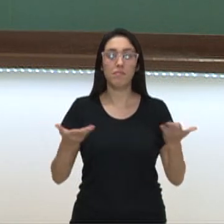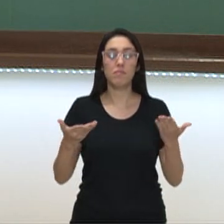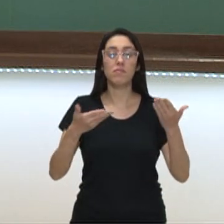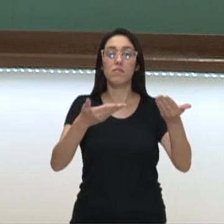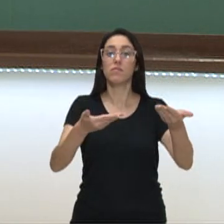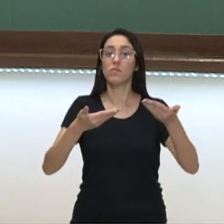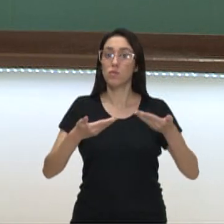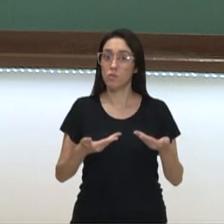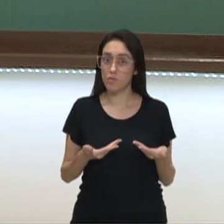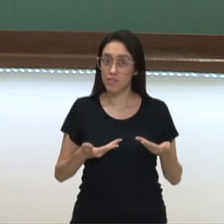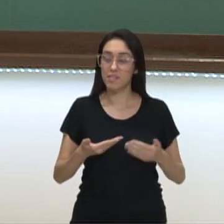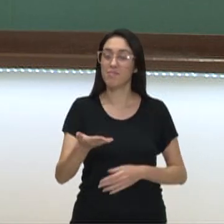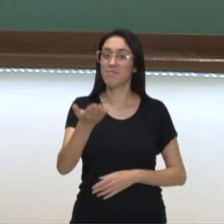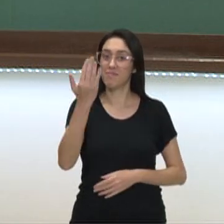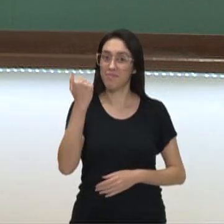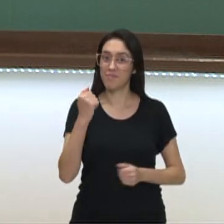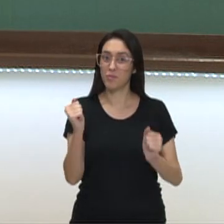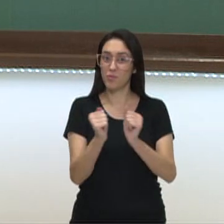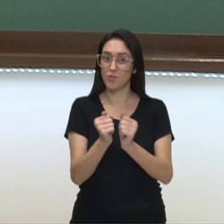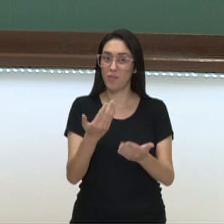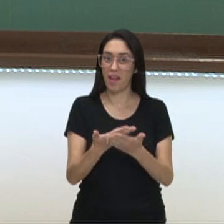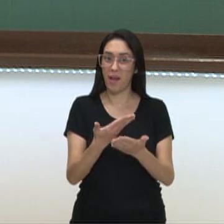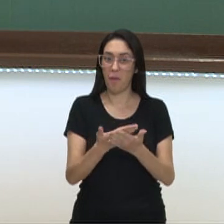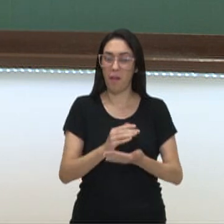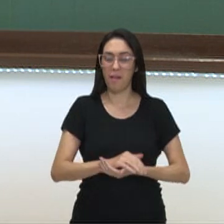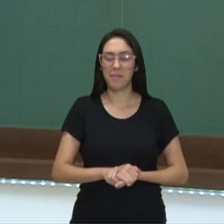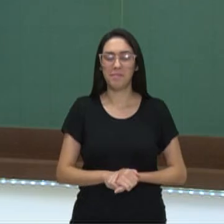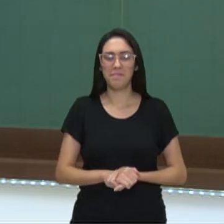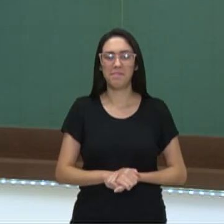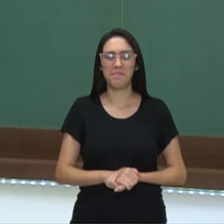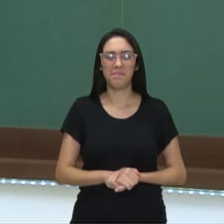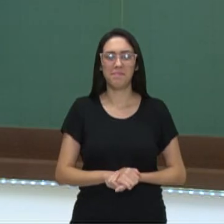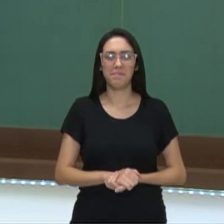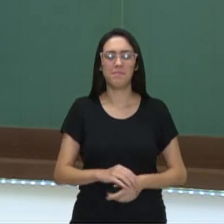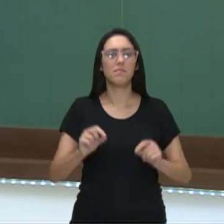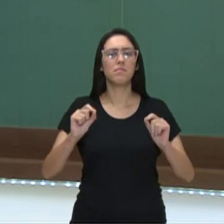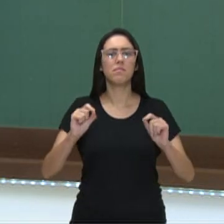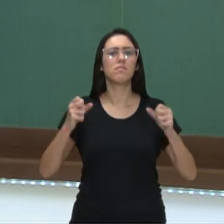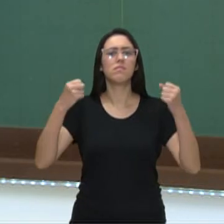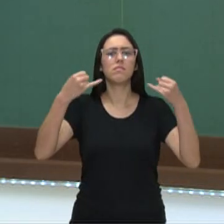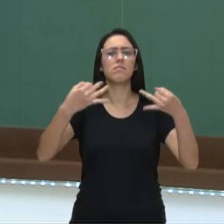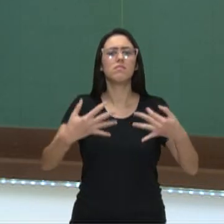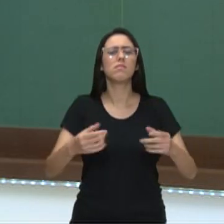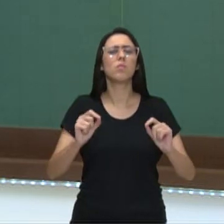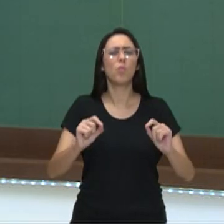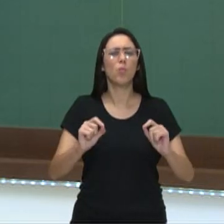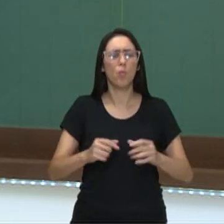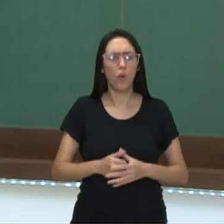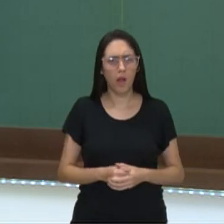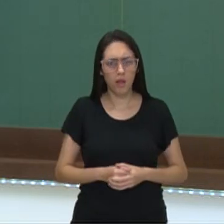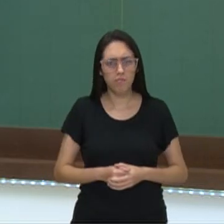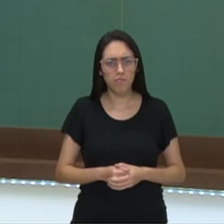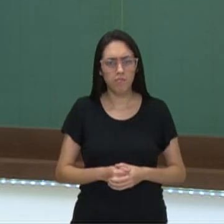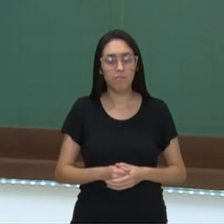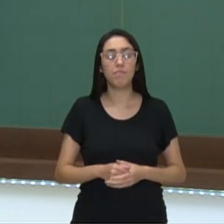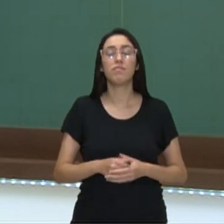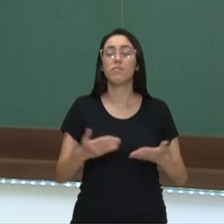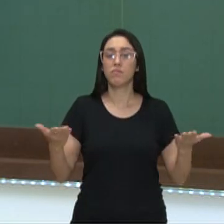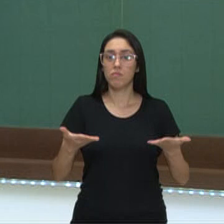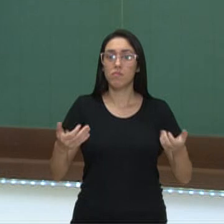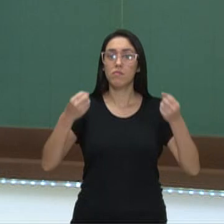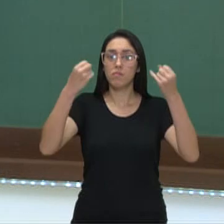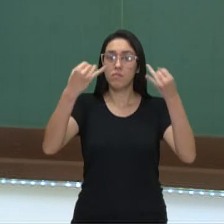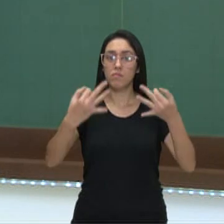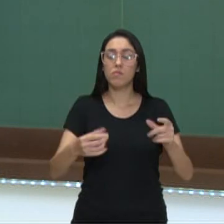vocês. Vem comigo para a aula de hoje. O que a gente vai falar hoje? Hoje a gente vai começar a falar sobre